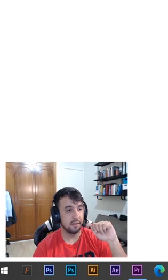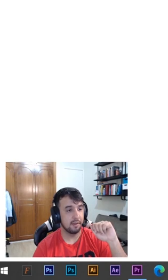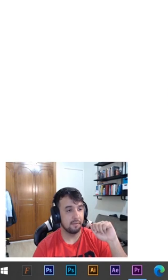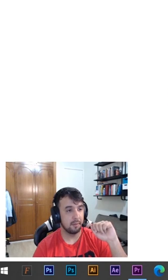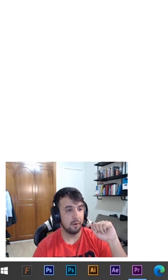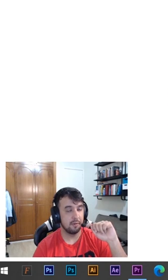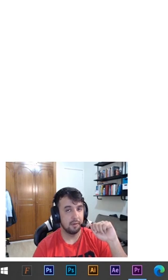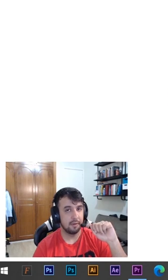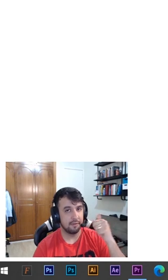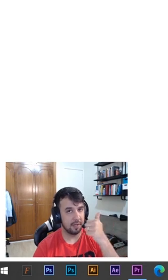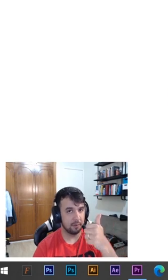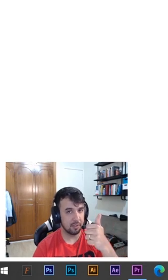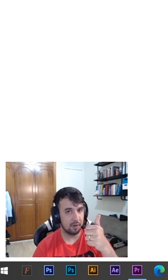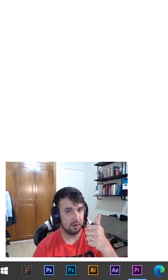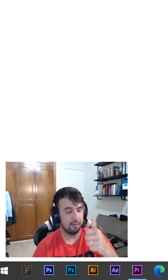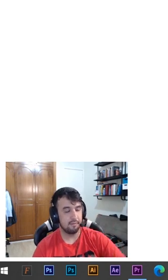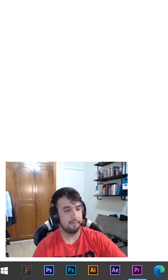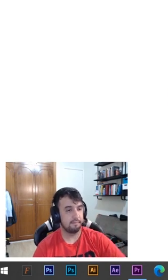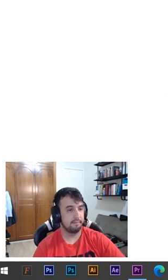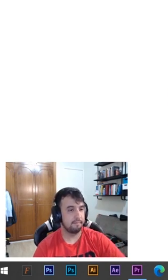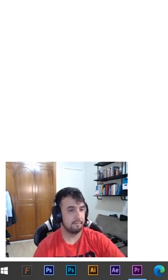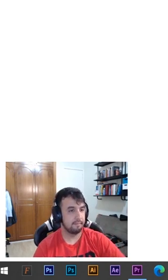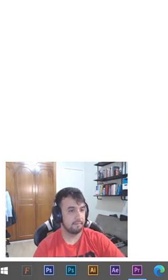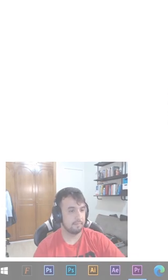vocês. Tá bom? Valeu, pessoal! Tchau!